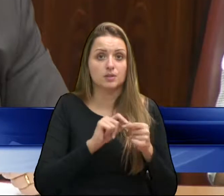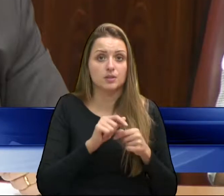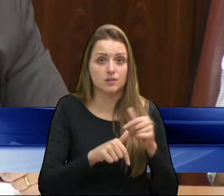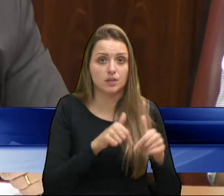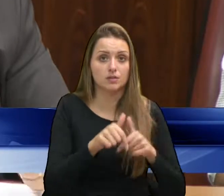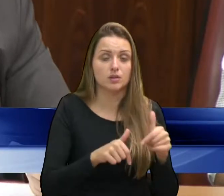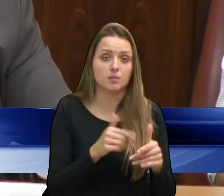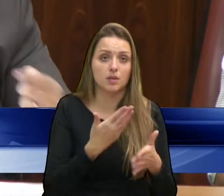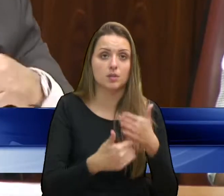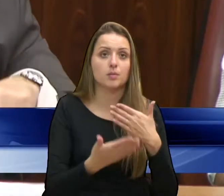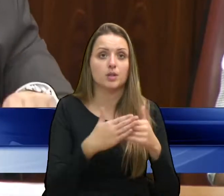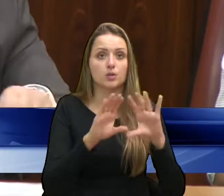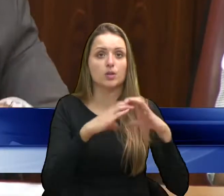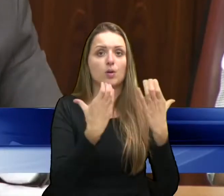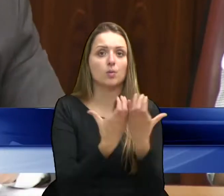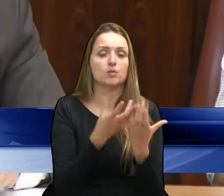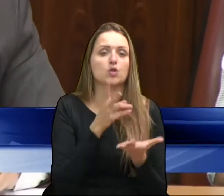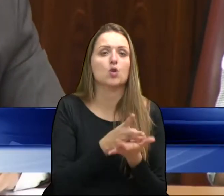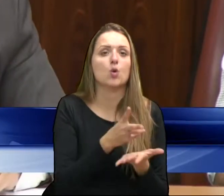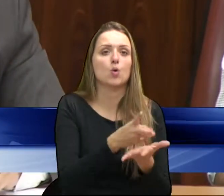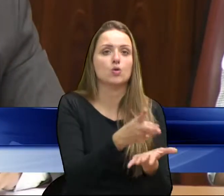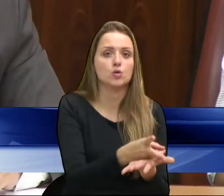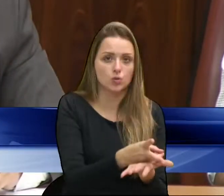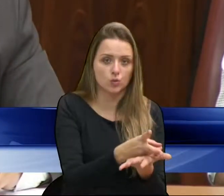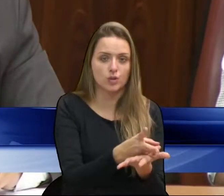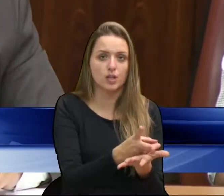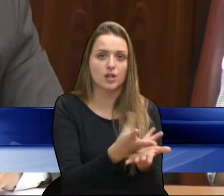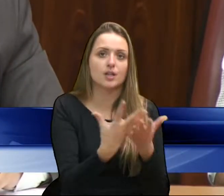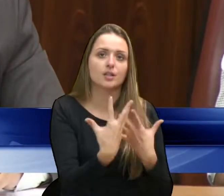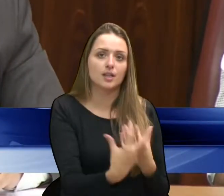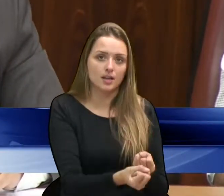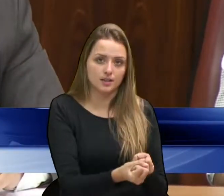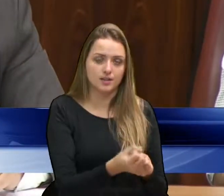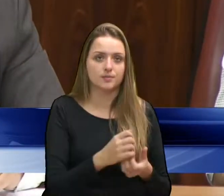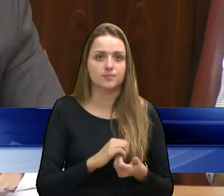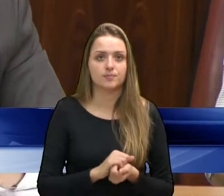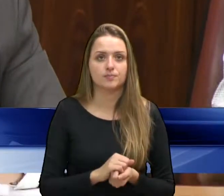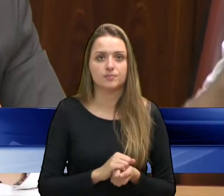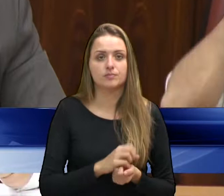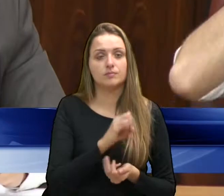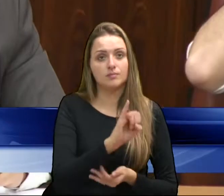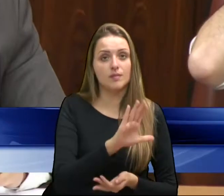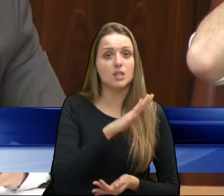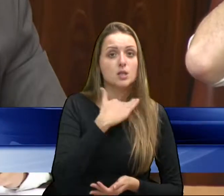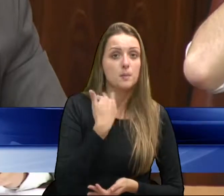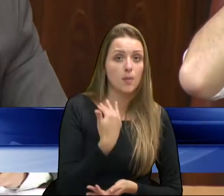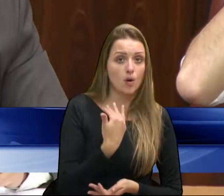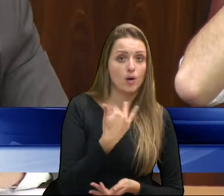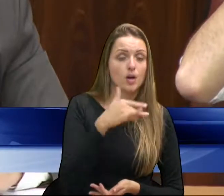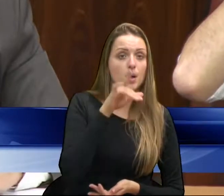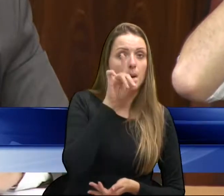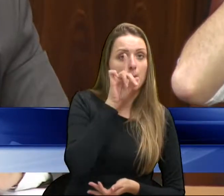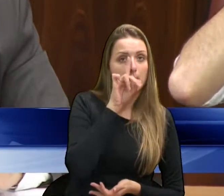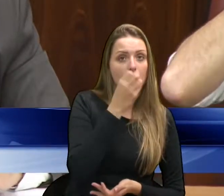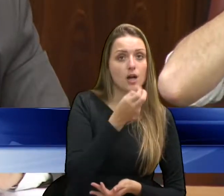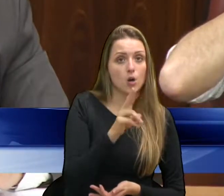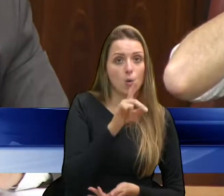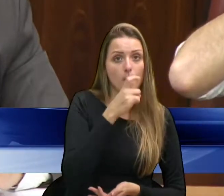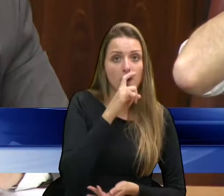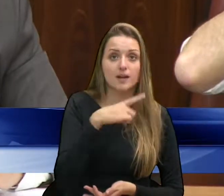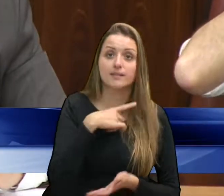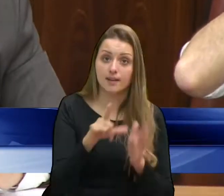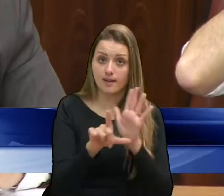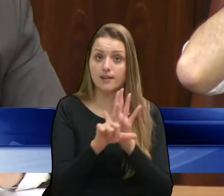à comunidade de continuidade de serviço daquela permissão. Tá? Que em caso de falecimento, existe previsão legal para